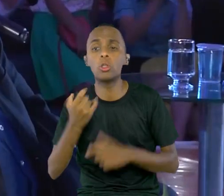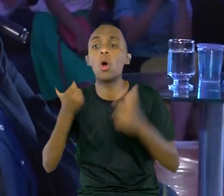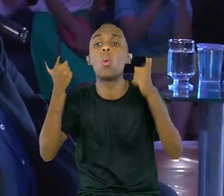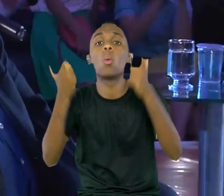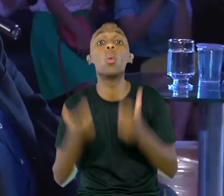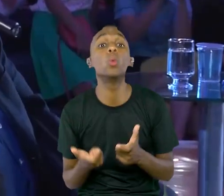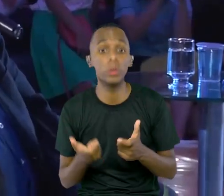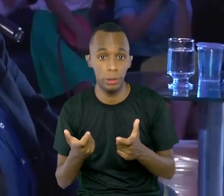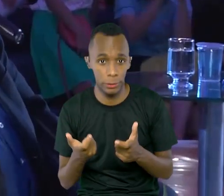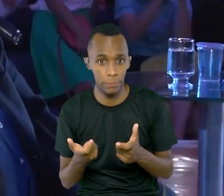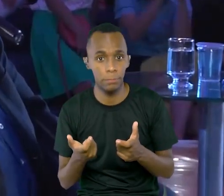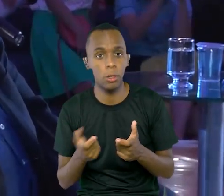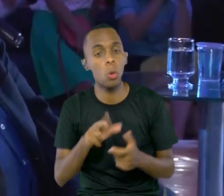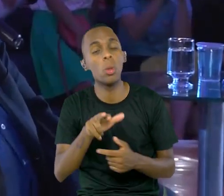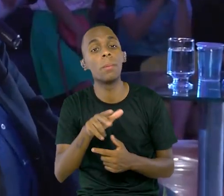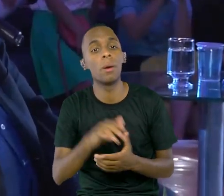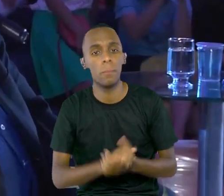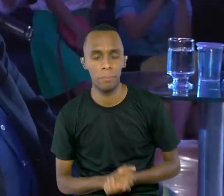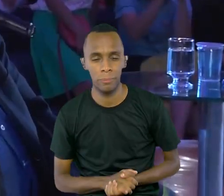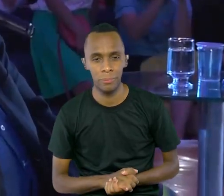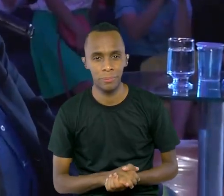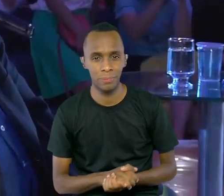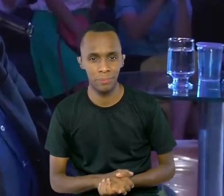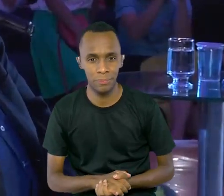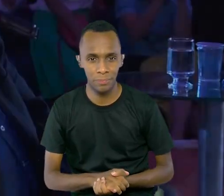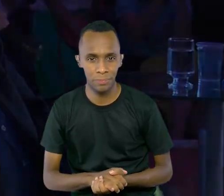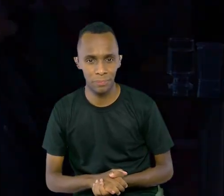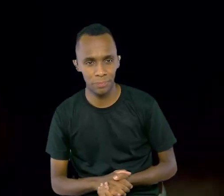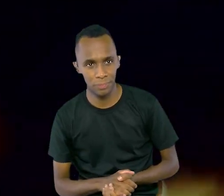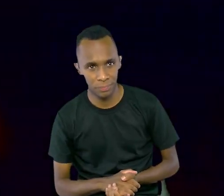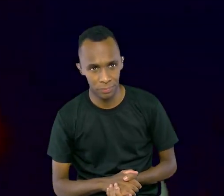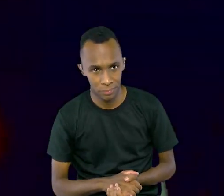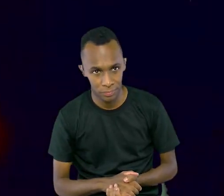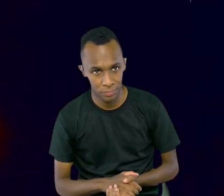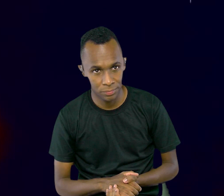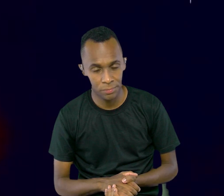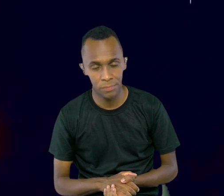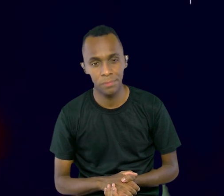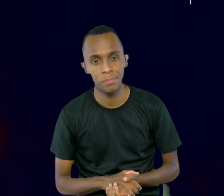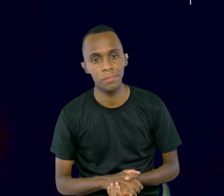questão. Onde está teu irmão?